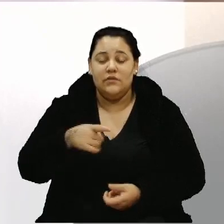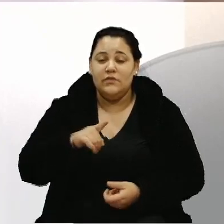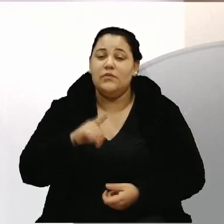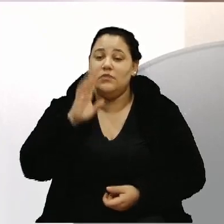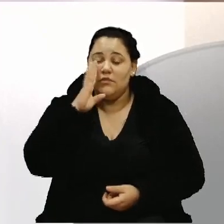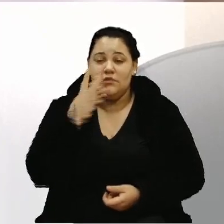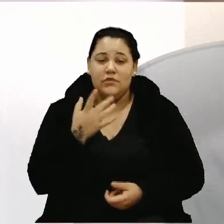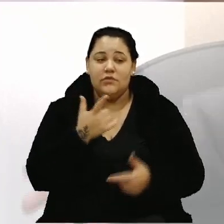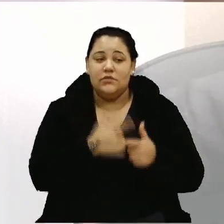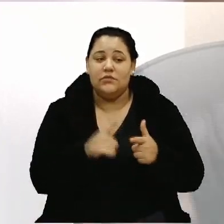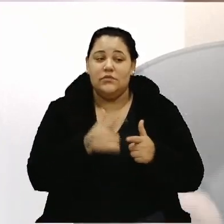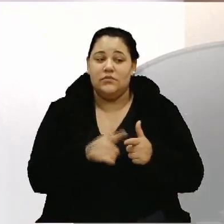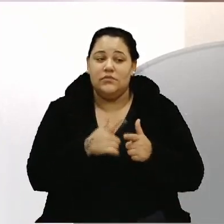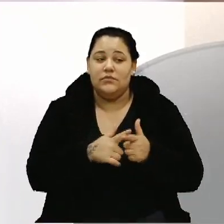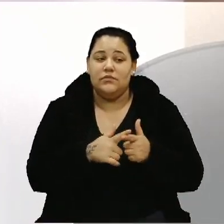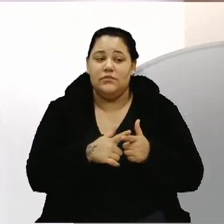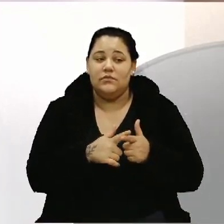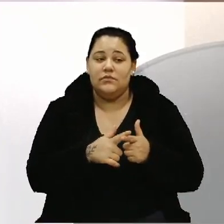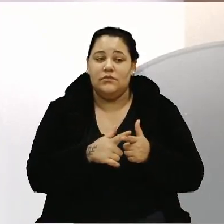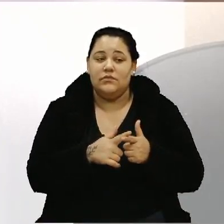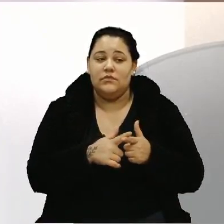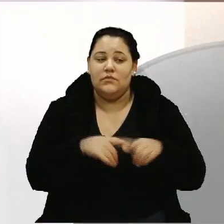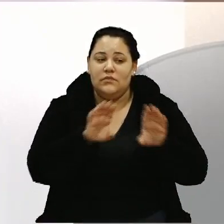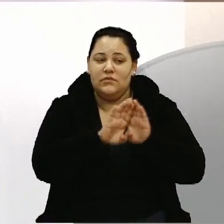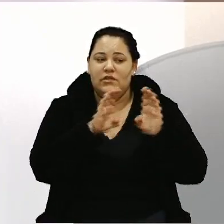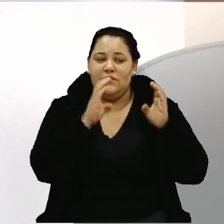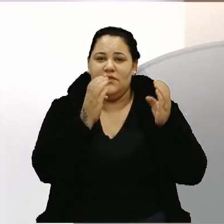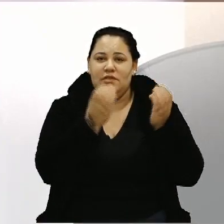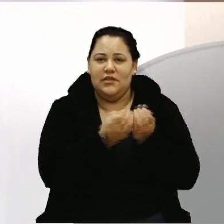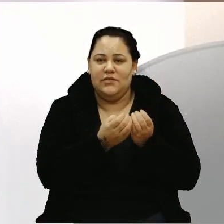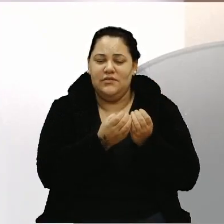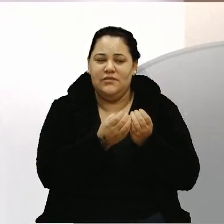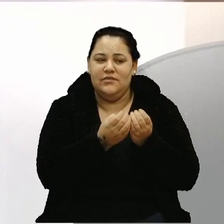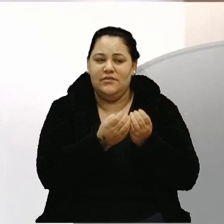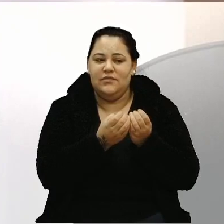situação. Eu não sei mais o que dizer para a comunidade.